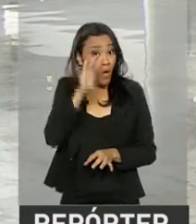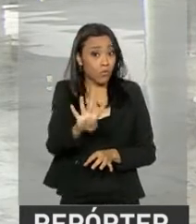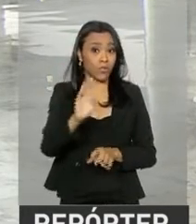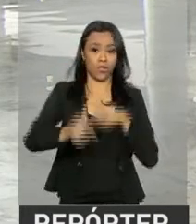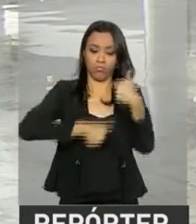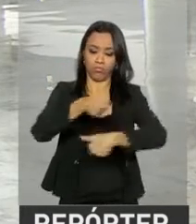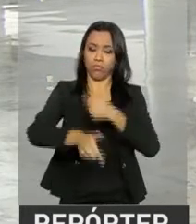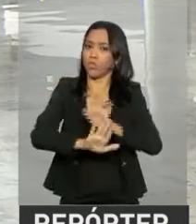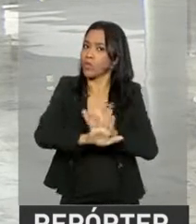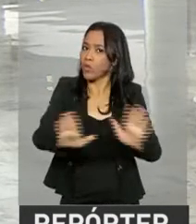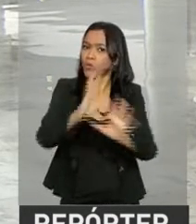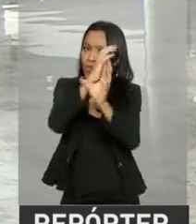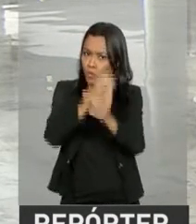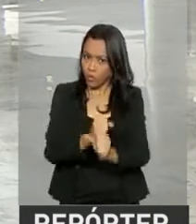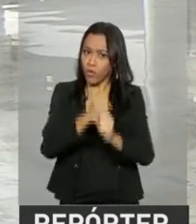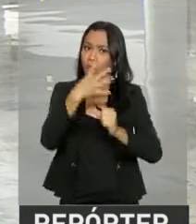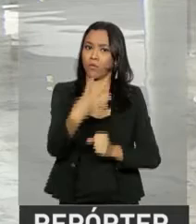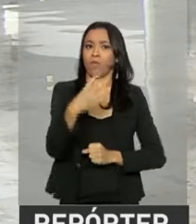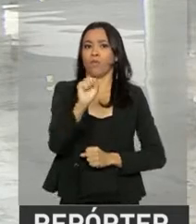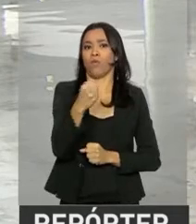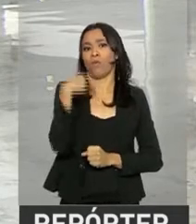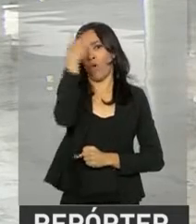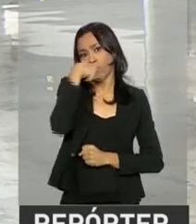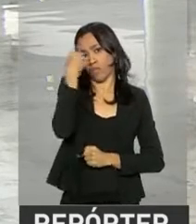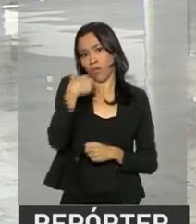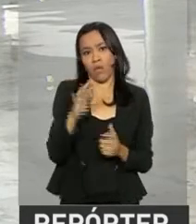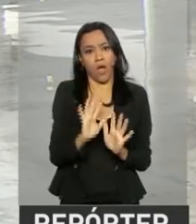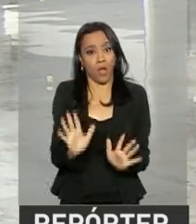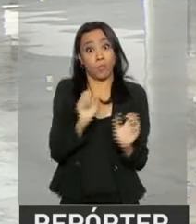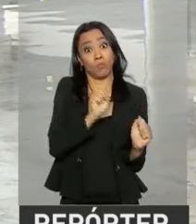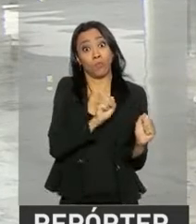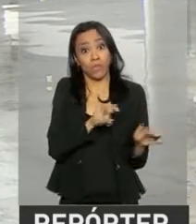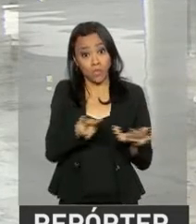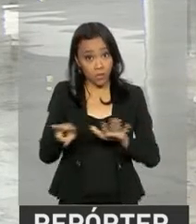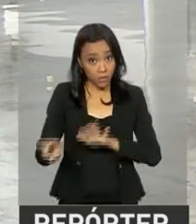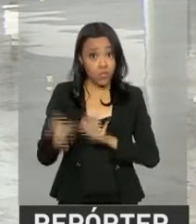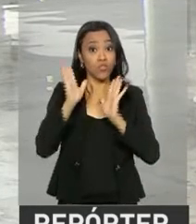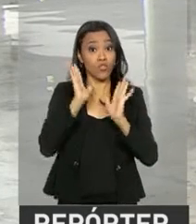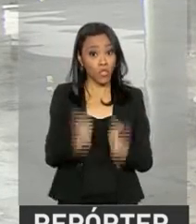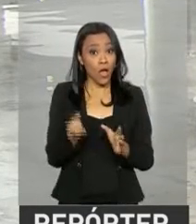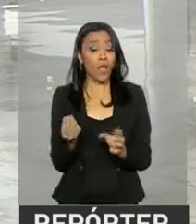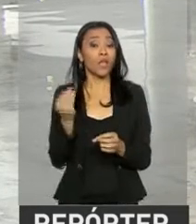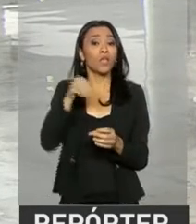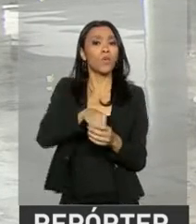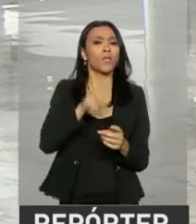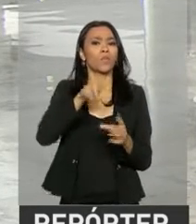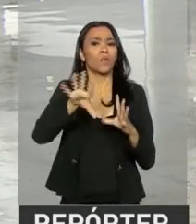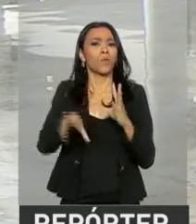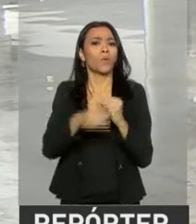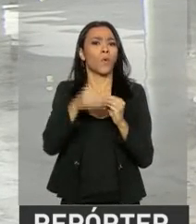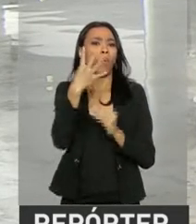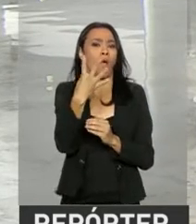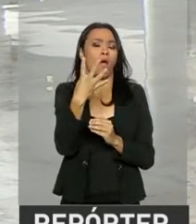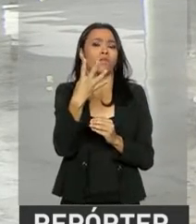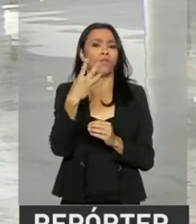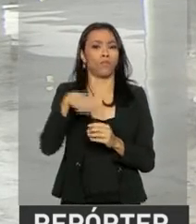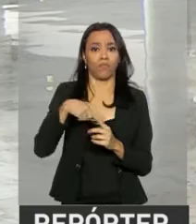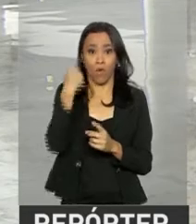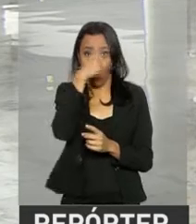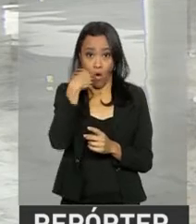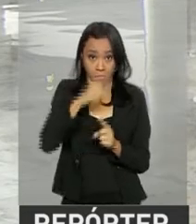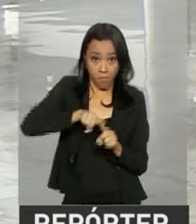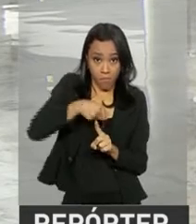por semana o que totalizaria 48 horas de trabalho semanais já incluindo em quatro horas extras